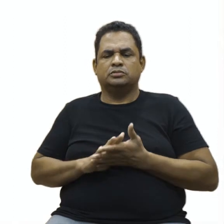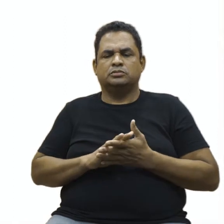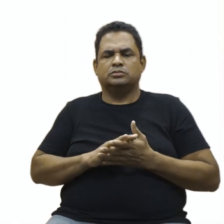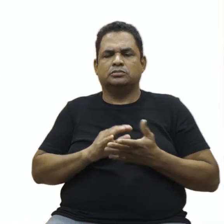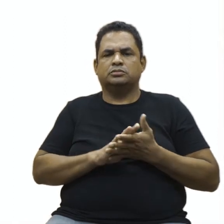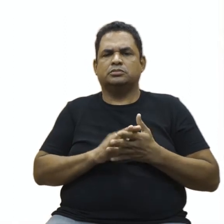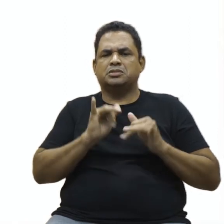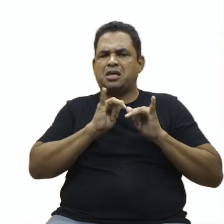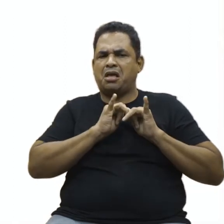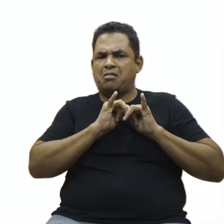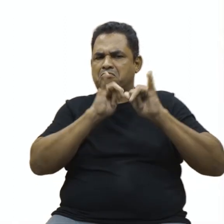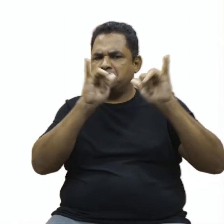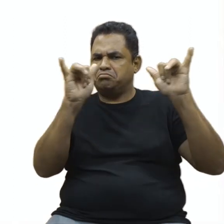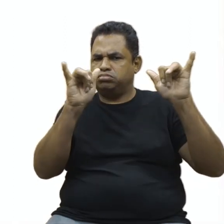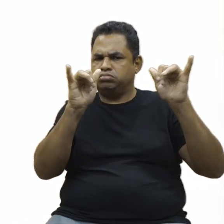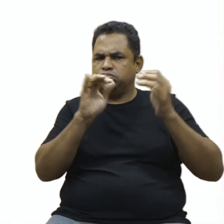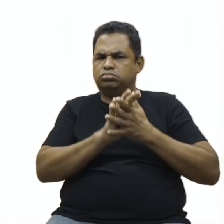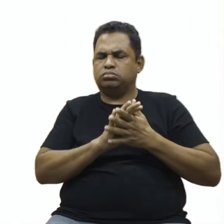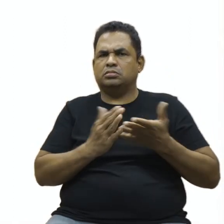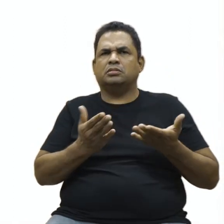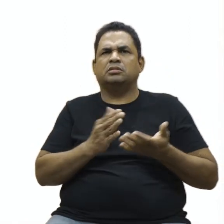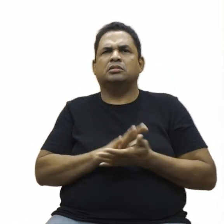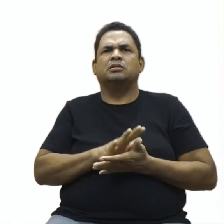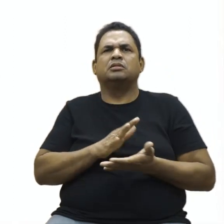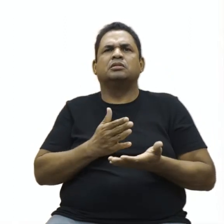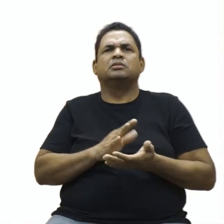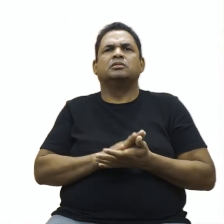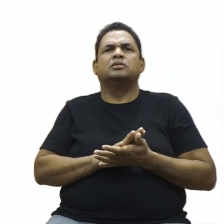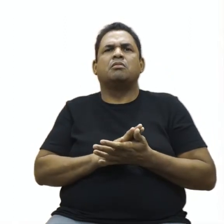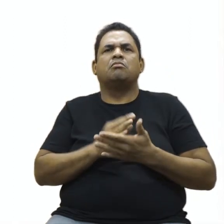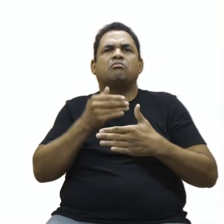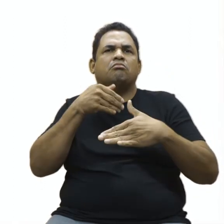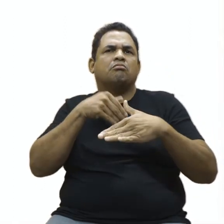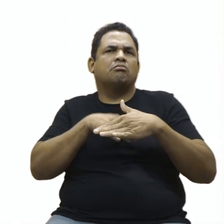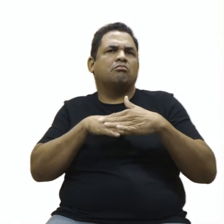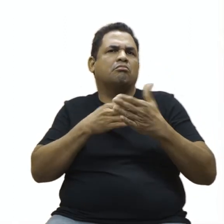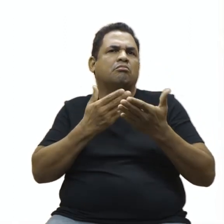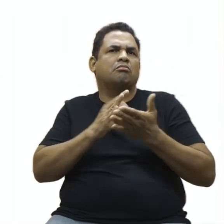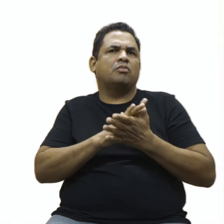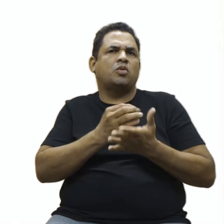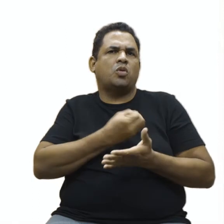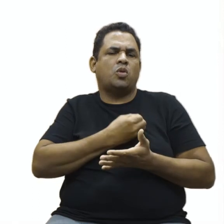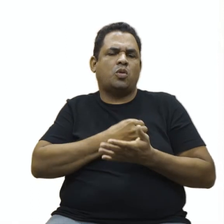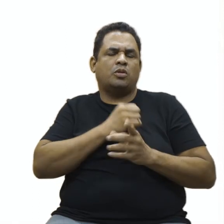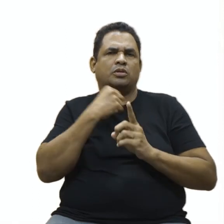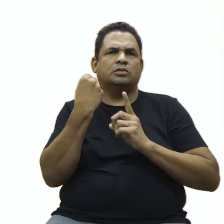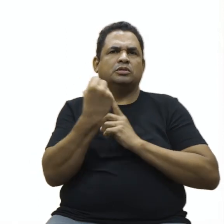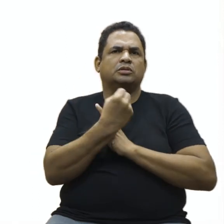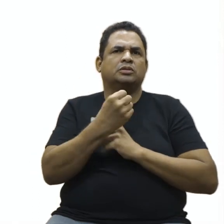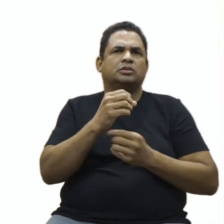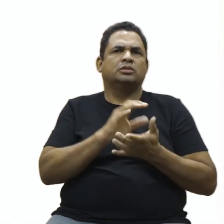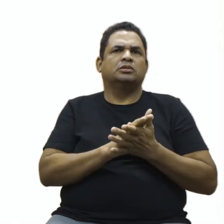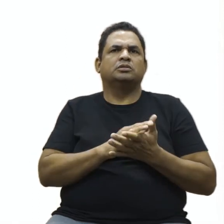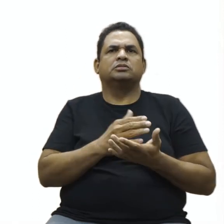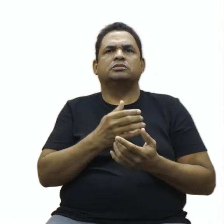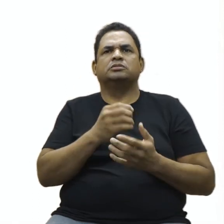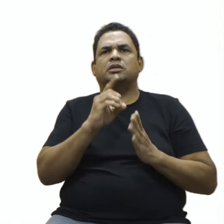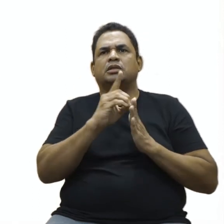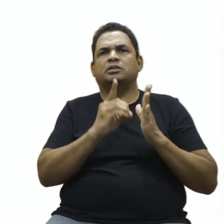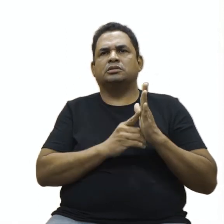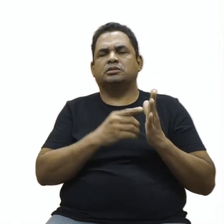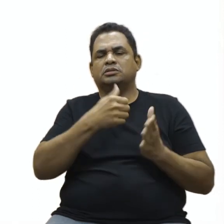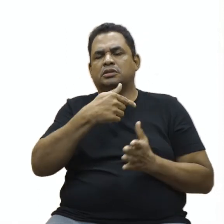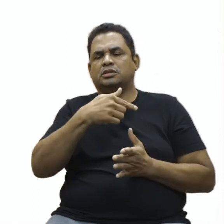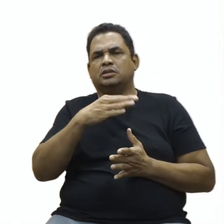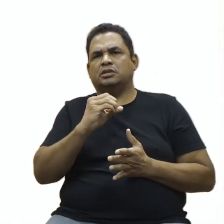pessoal? Será, hein? Letra C. Maquiou indicadores sociais negativos durante as décadas de 70 e 80? Que